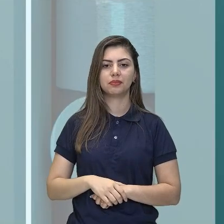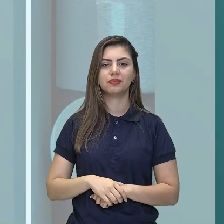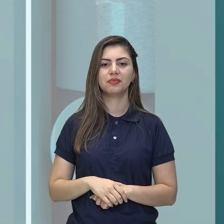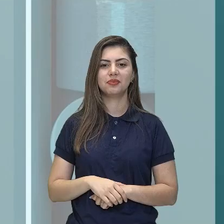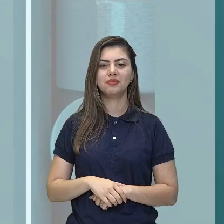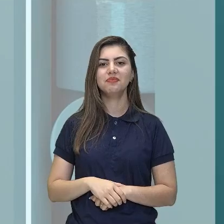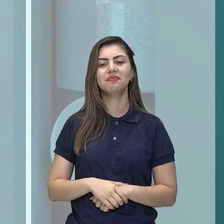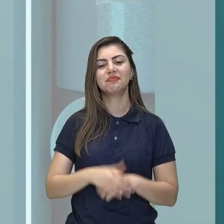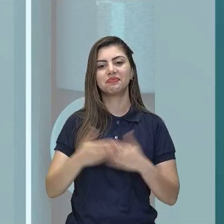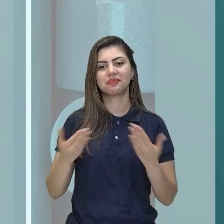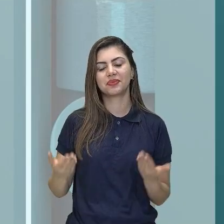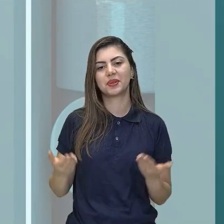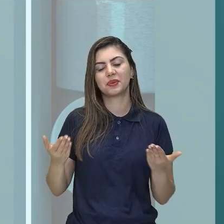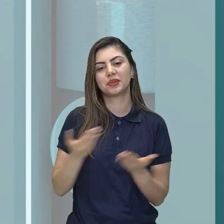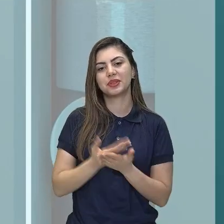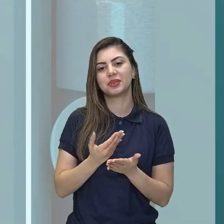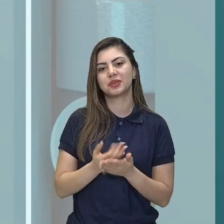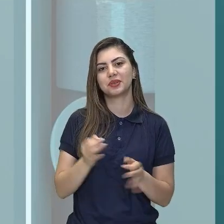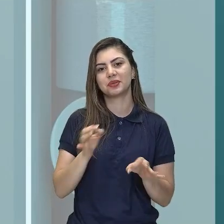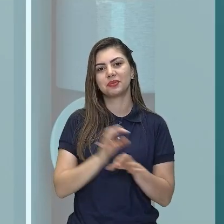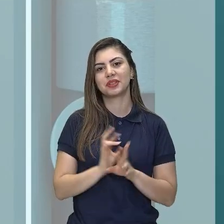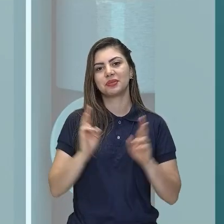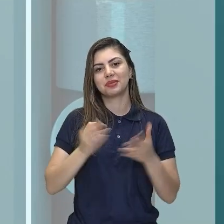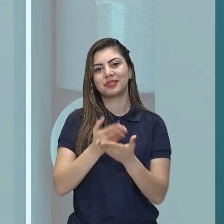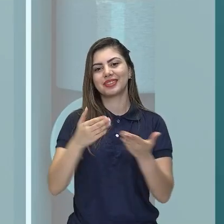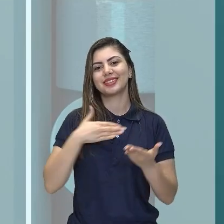Então, a gente vai ficando por aqui. Espero que todos tenham